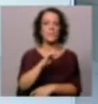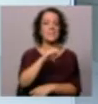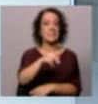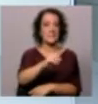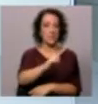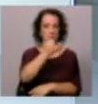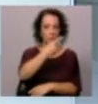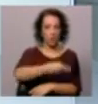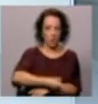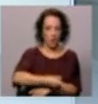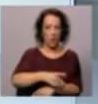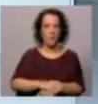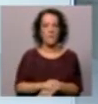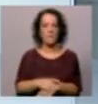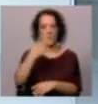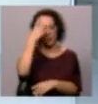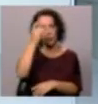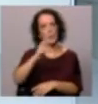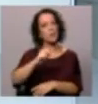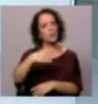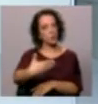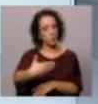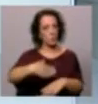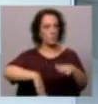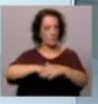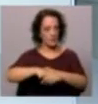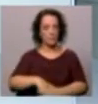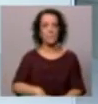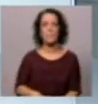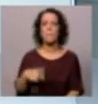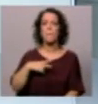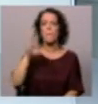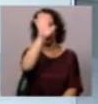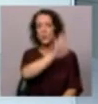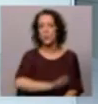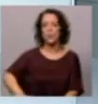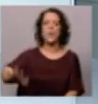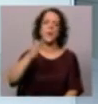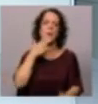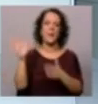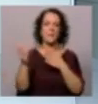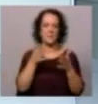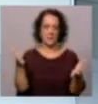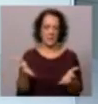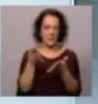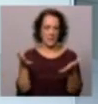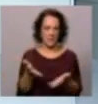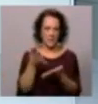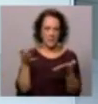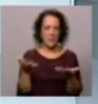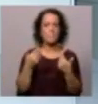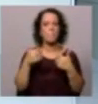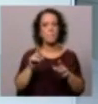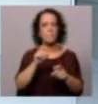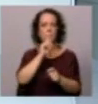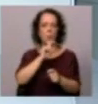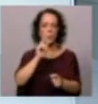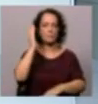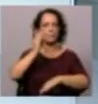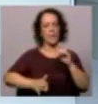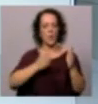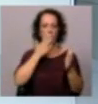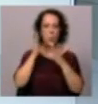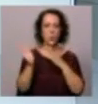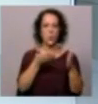graus de temperatura máxima. Em todo o território vamos ter vento a predominar do quadrante leste fraco a moderado, no entanto a superar moderado ou forte e com rajadas